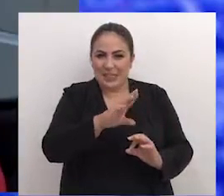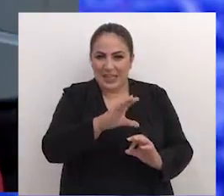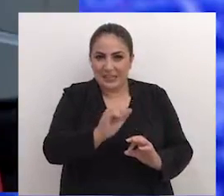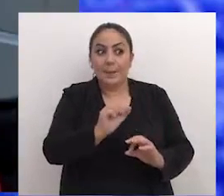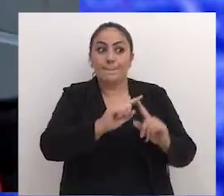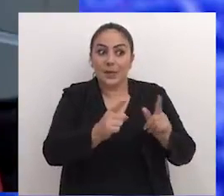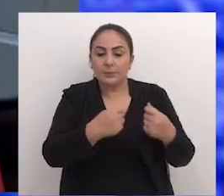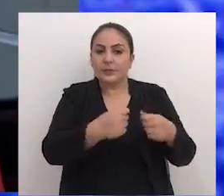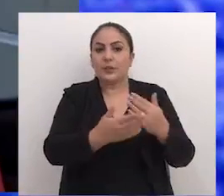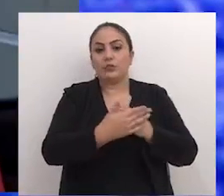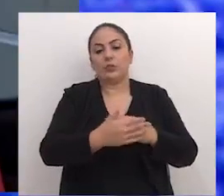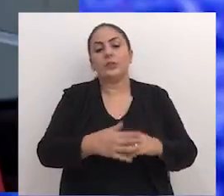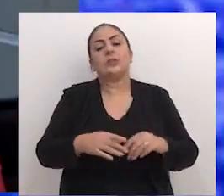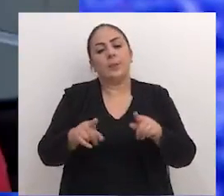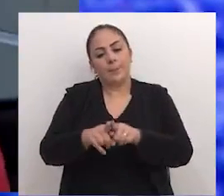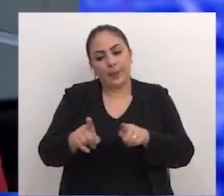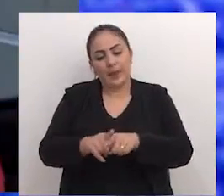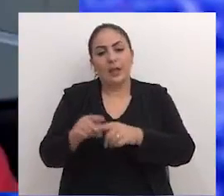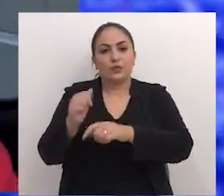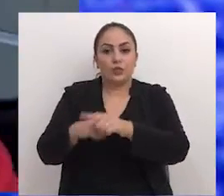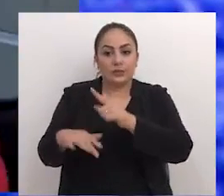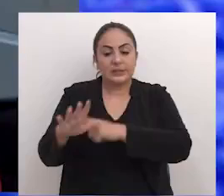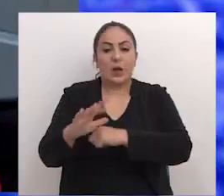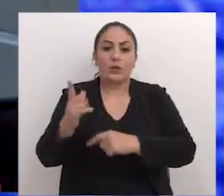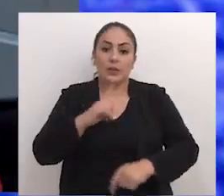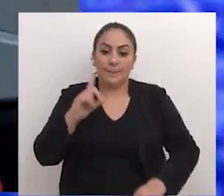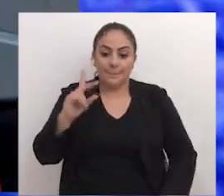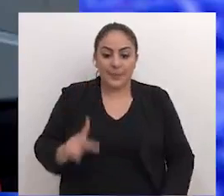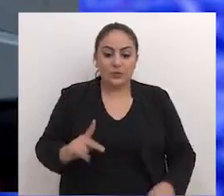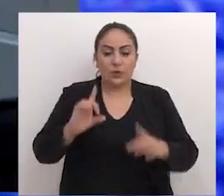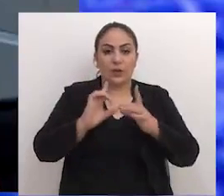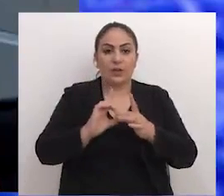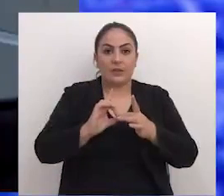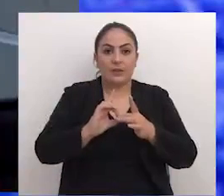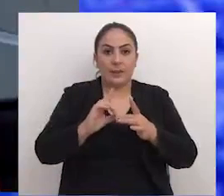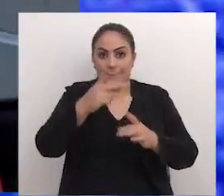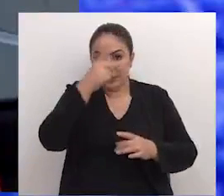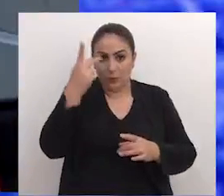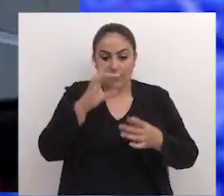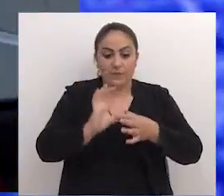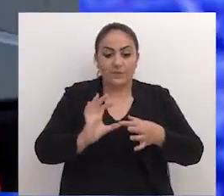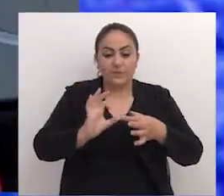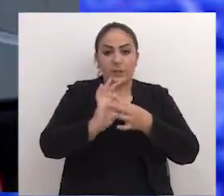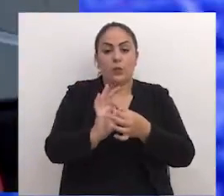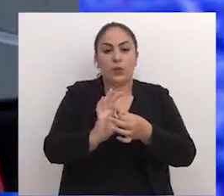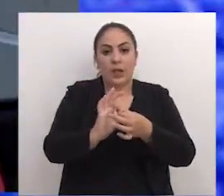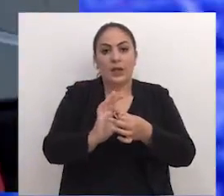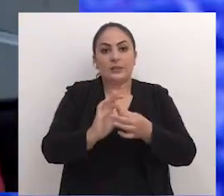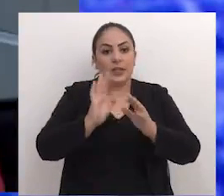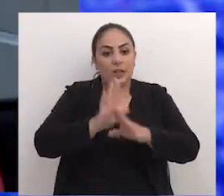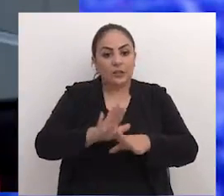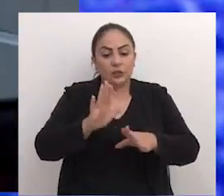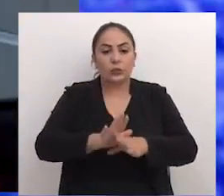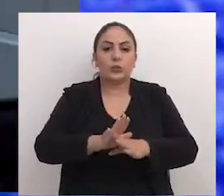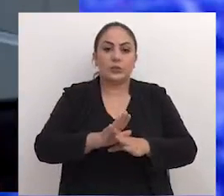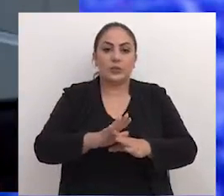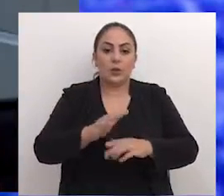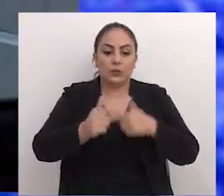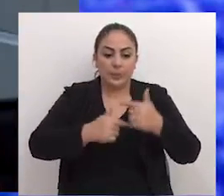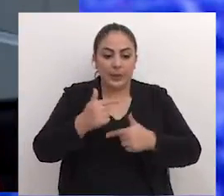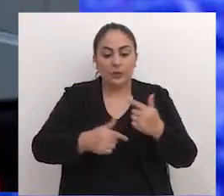nós temos a Previdência Social, que são aquelas pessoas que estão vinculadas, elas contribuem ao empregado, ao